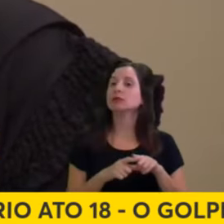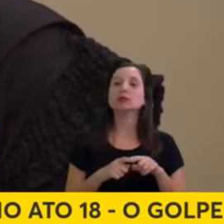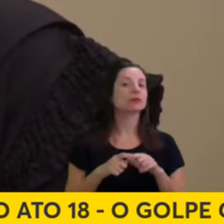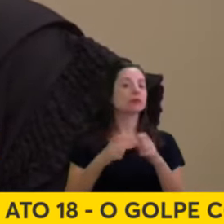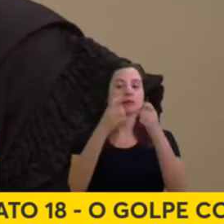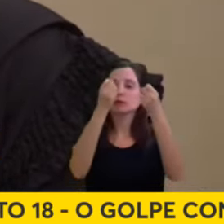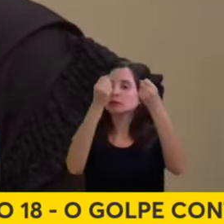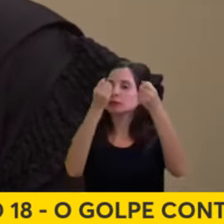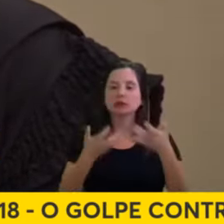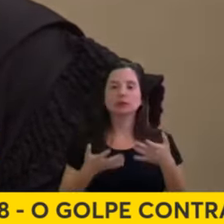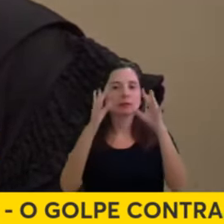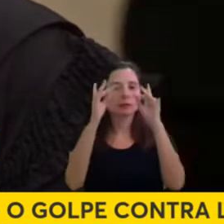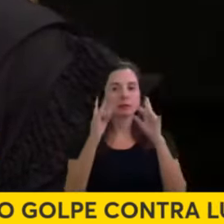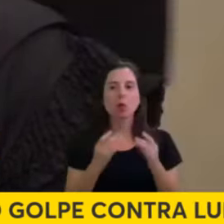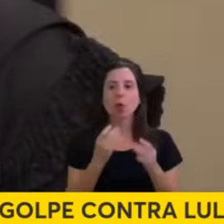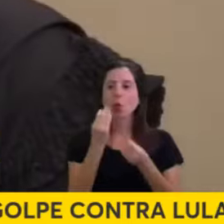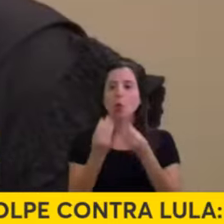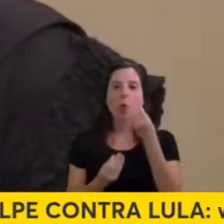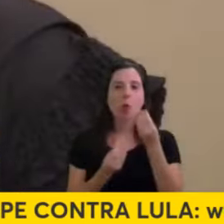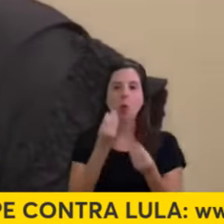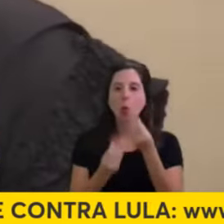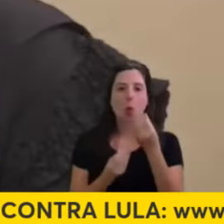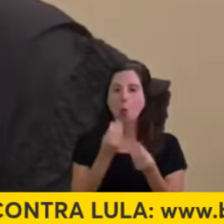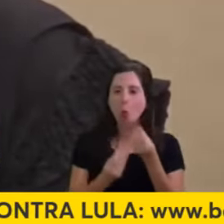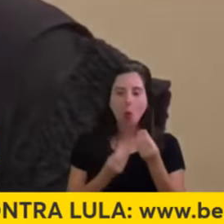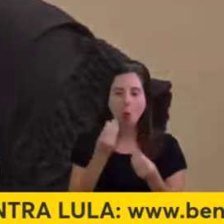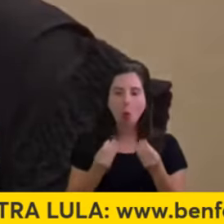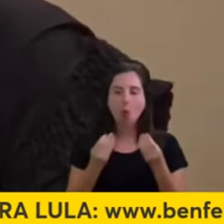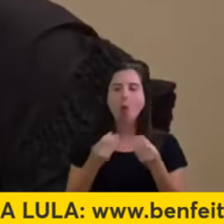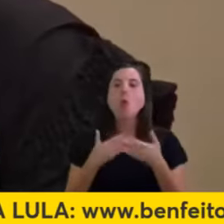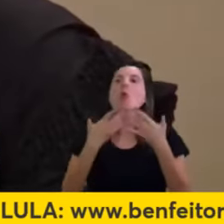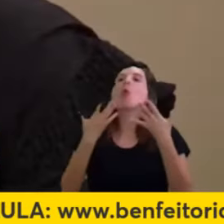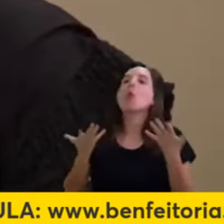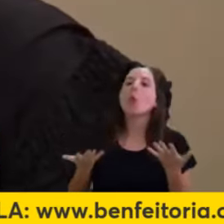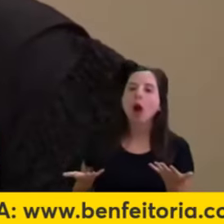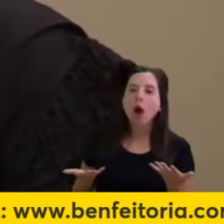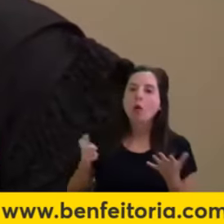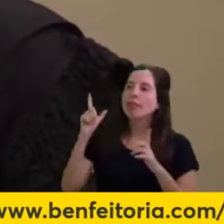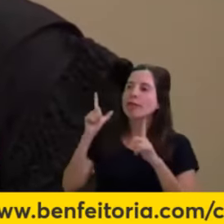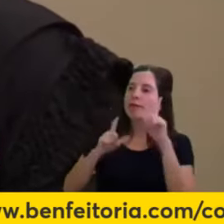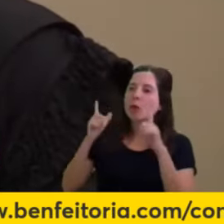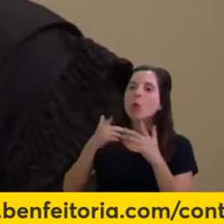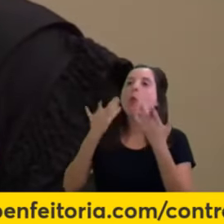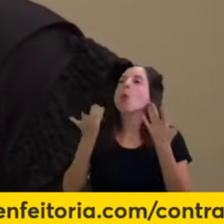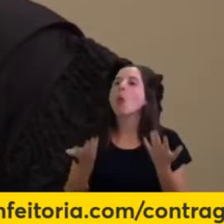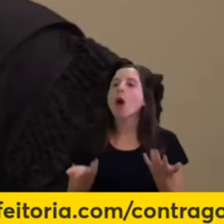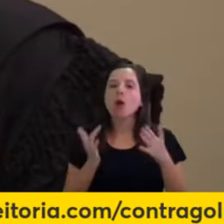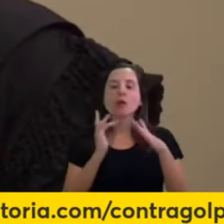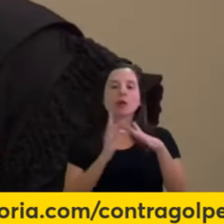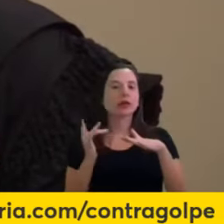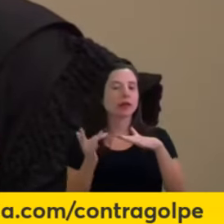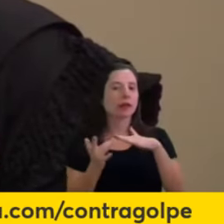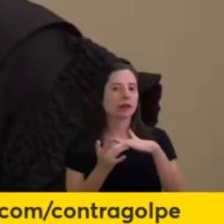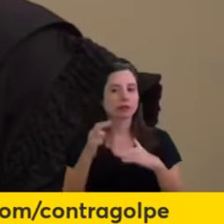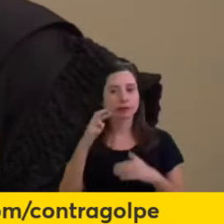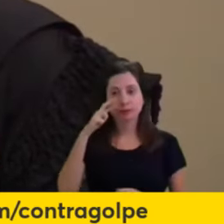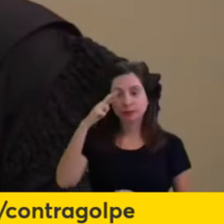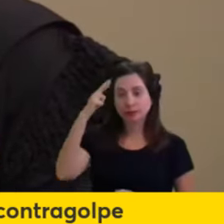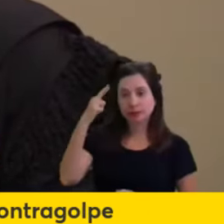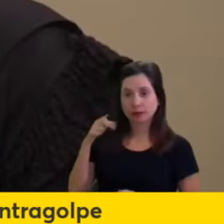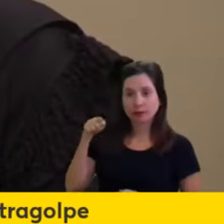ocorreu o uso indivído dos meios de comunicação indicando em quais canais mídias ou redes o o investigado Sérgio Mouro temha sido